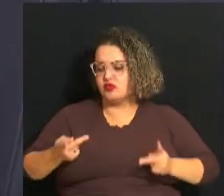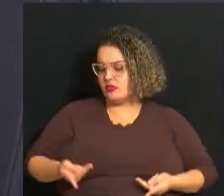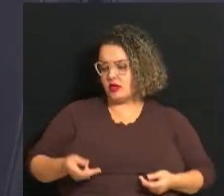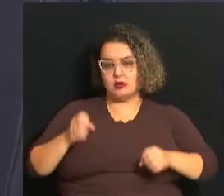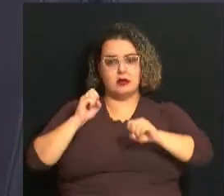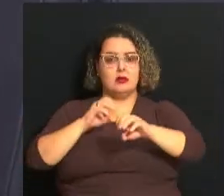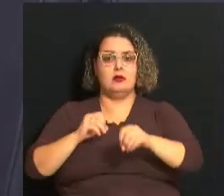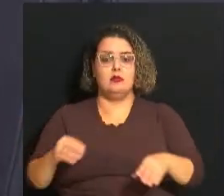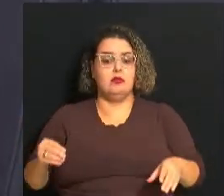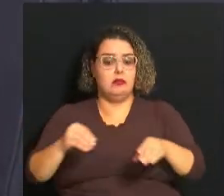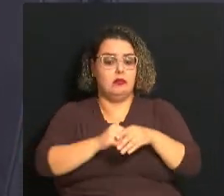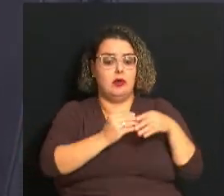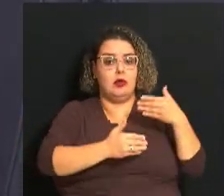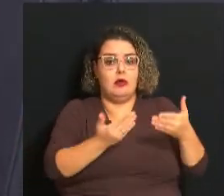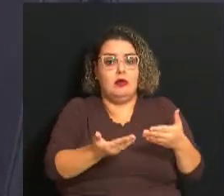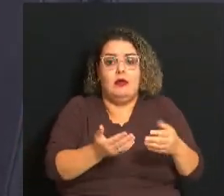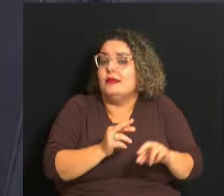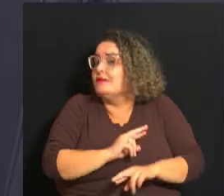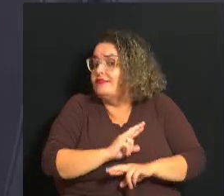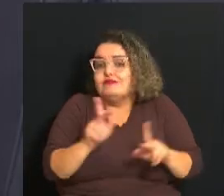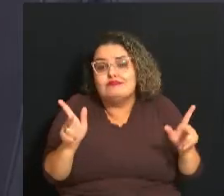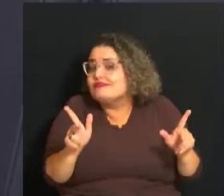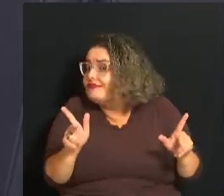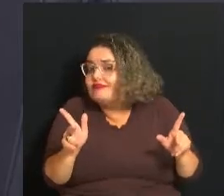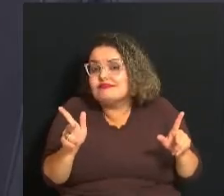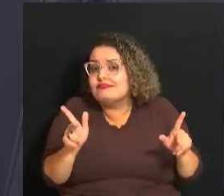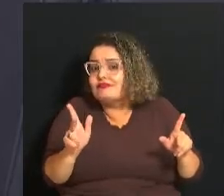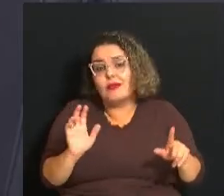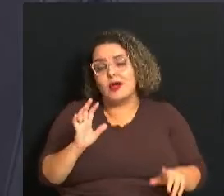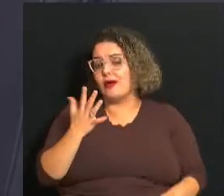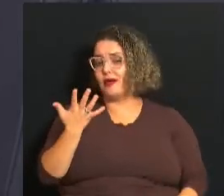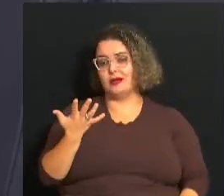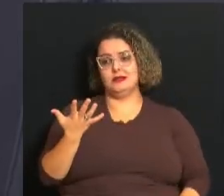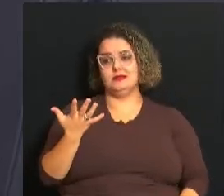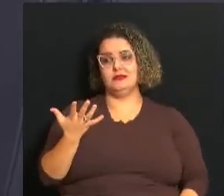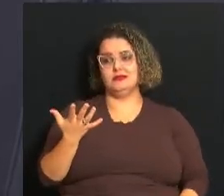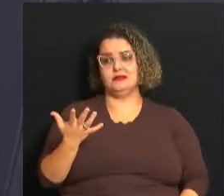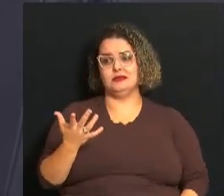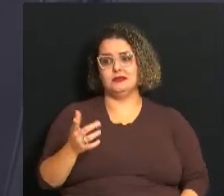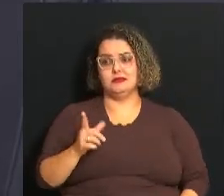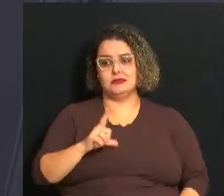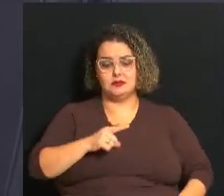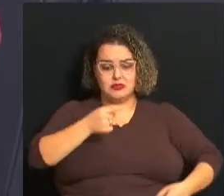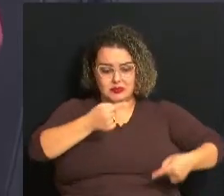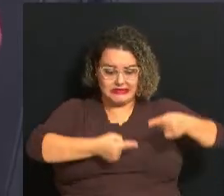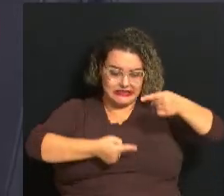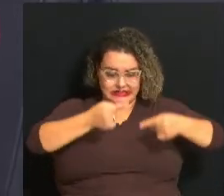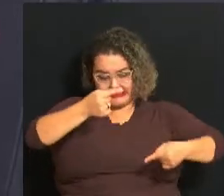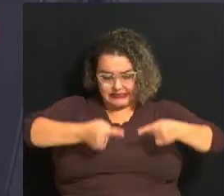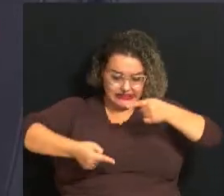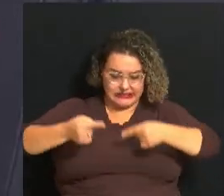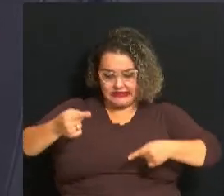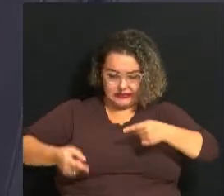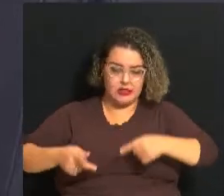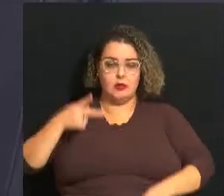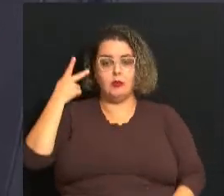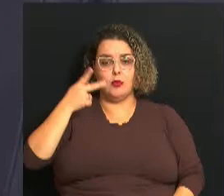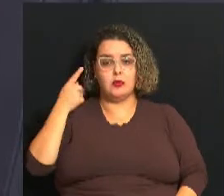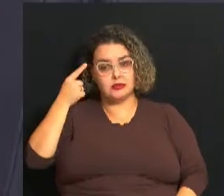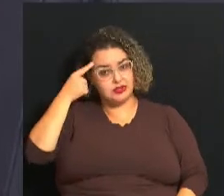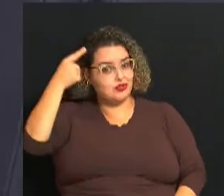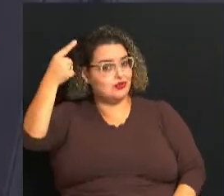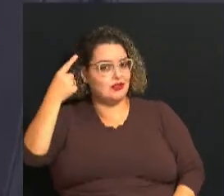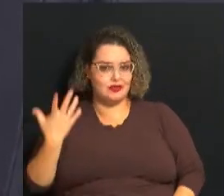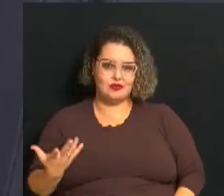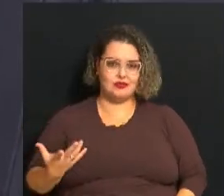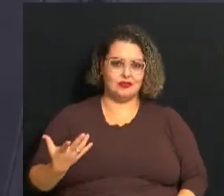processo do trabalho que são universo disso Além disso nós temos uma disputa é política e ideológica fazer é